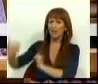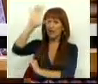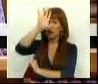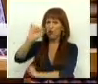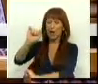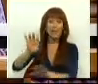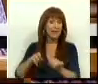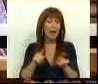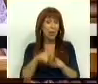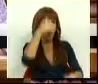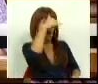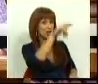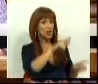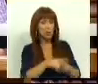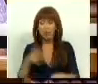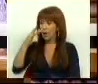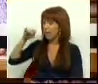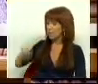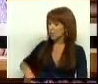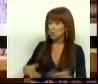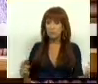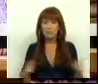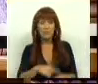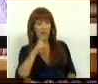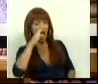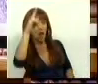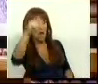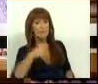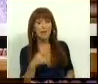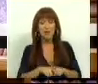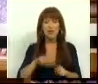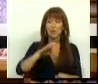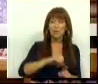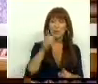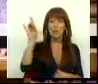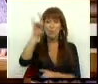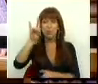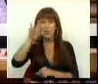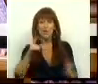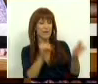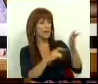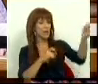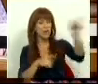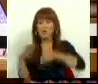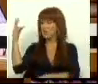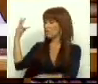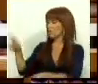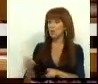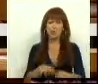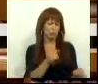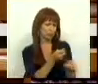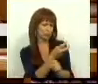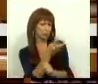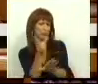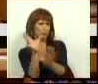em regiões da Argentina, da África do Sul, da Alemanha, da Bolívia, dos Estados Unidos, de França, entre